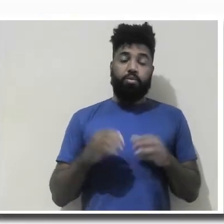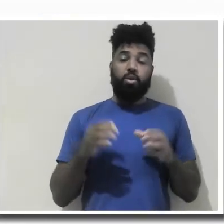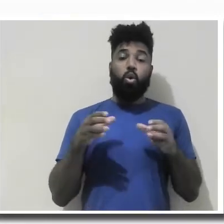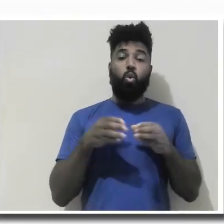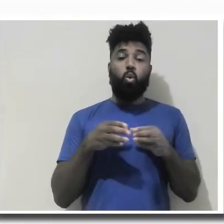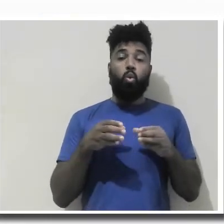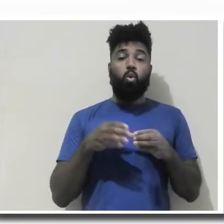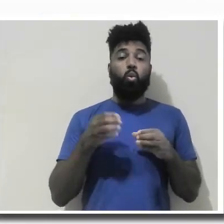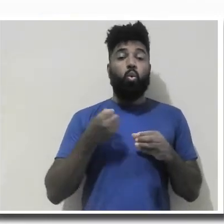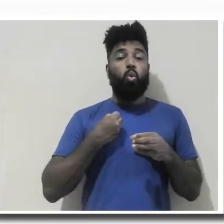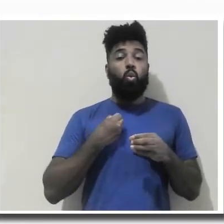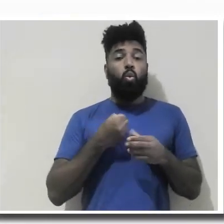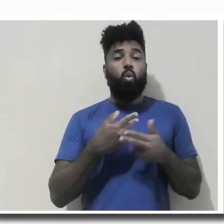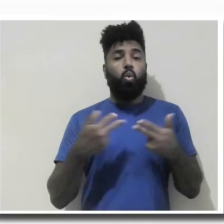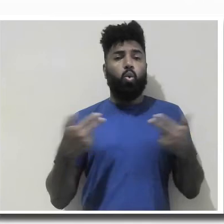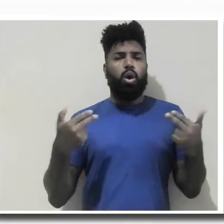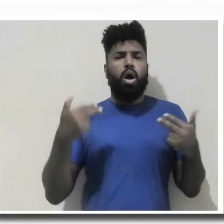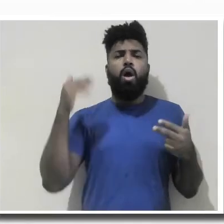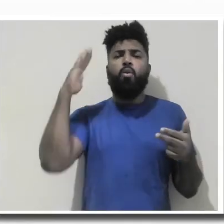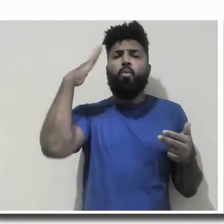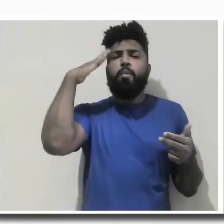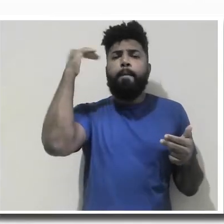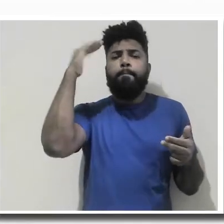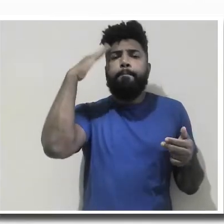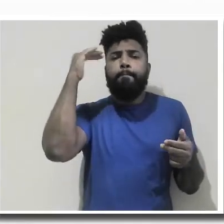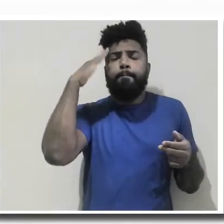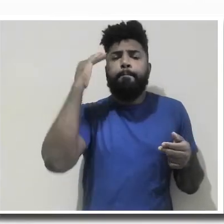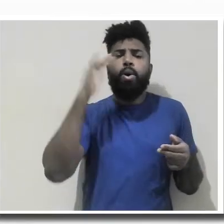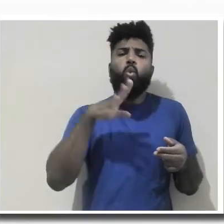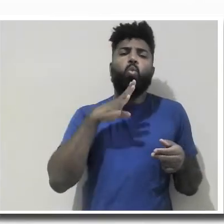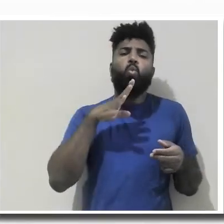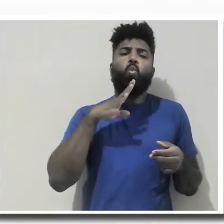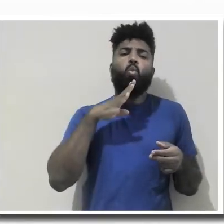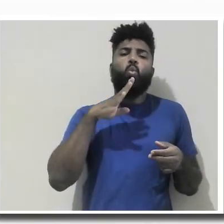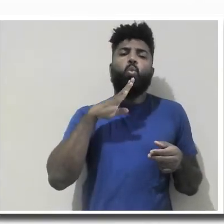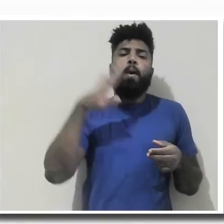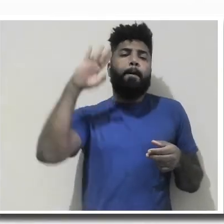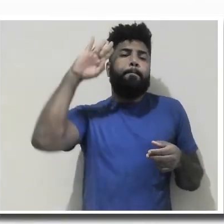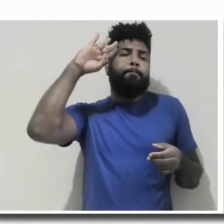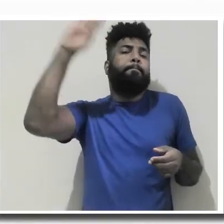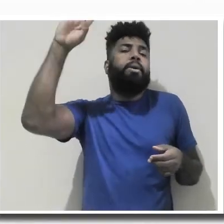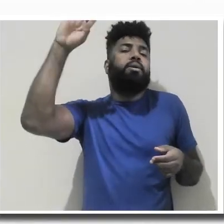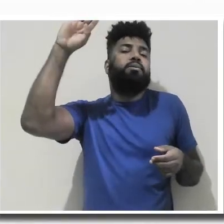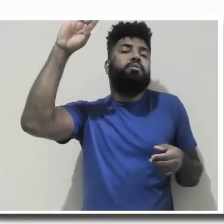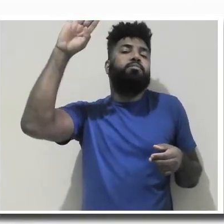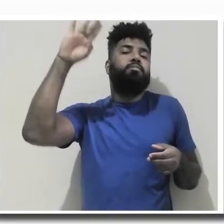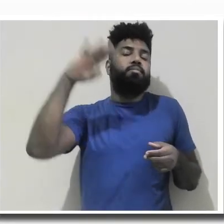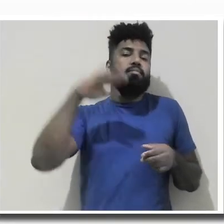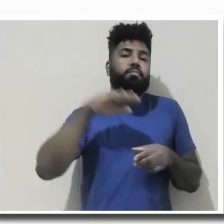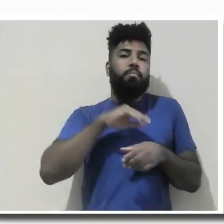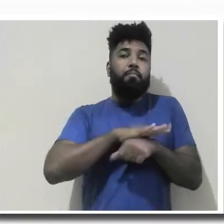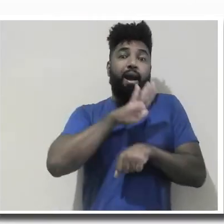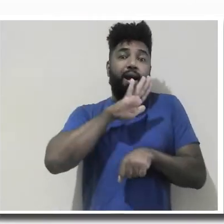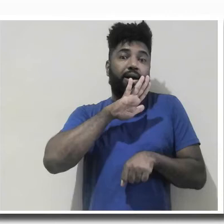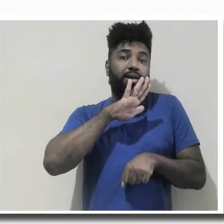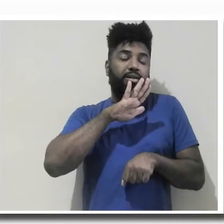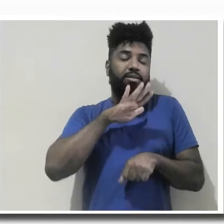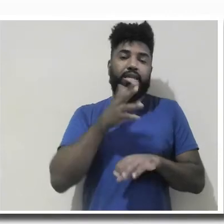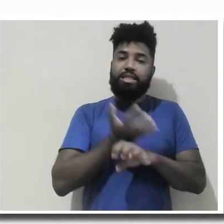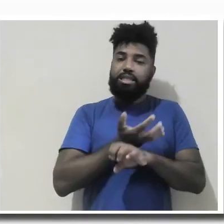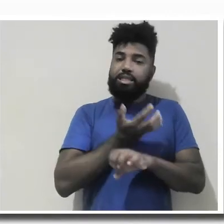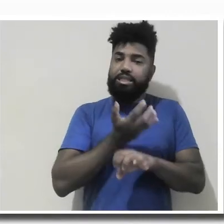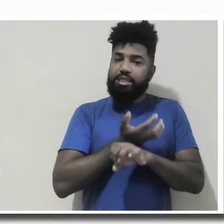Mas quais são os conjuntos numéricos mais famosos, mais conhecidos, ou mais utilizados